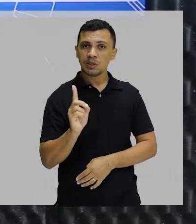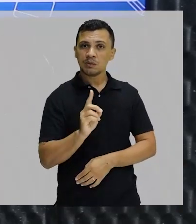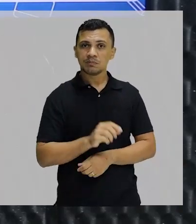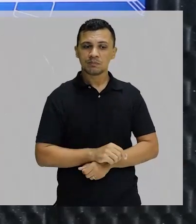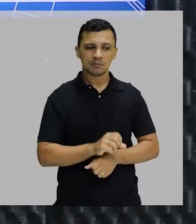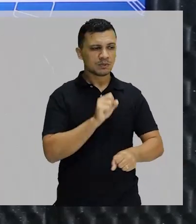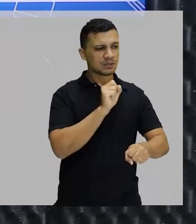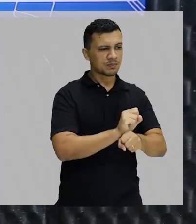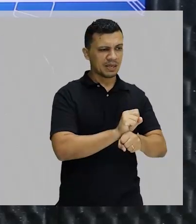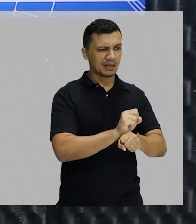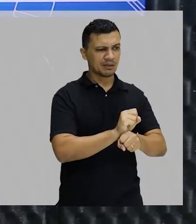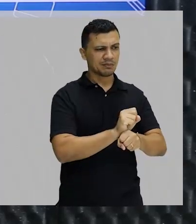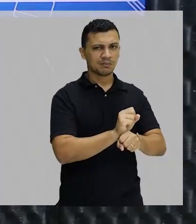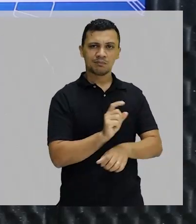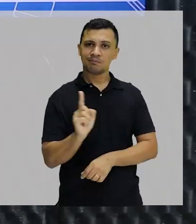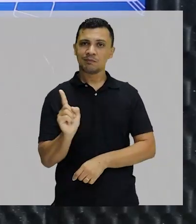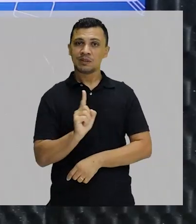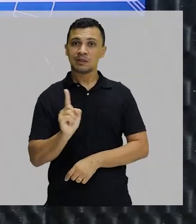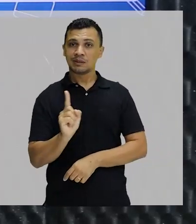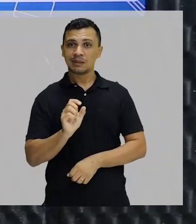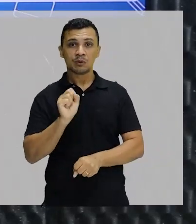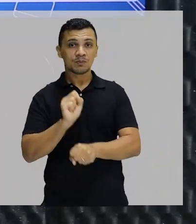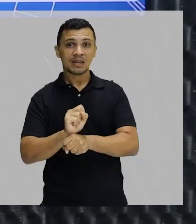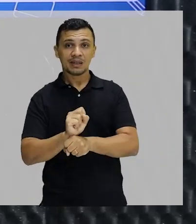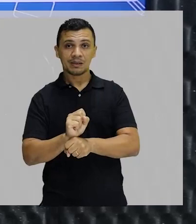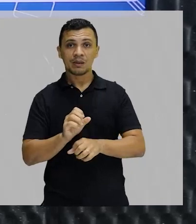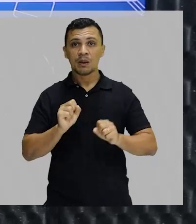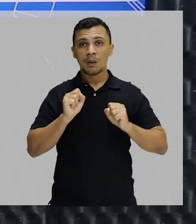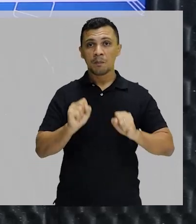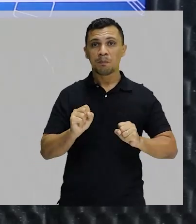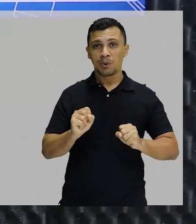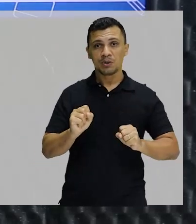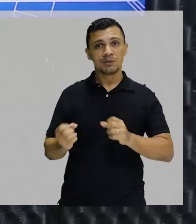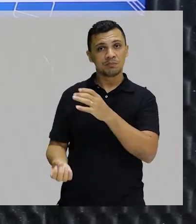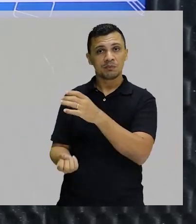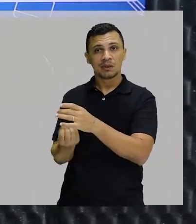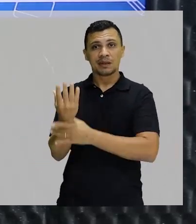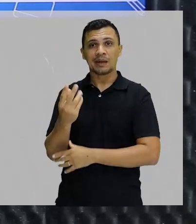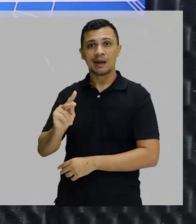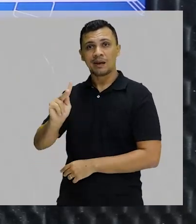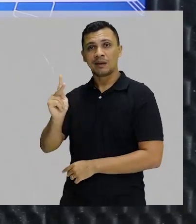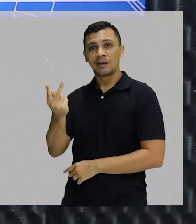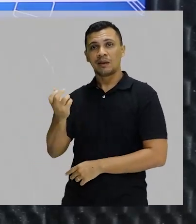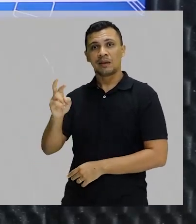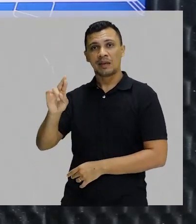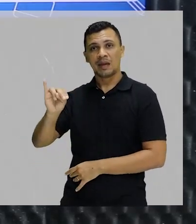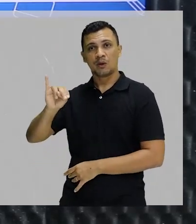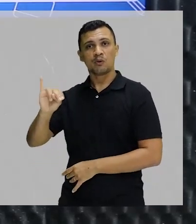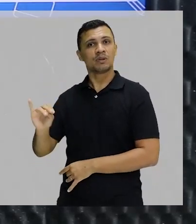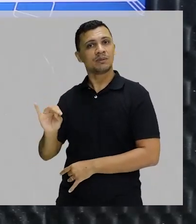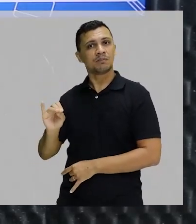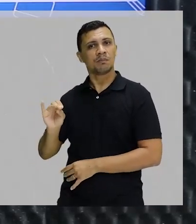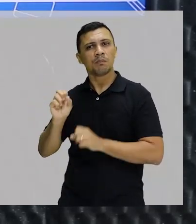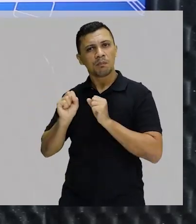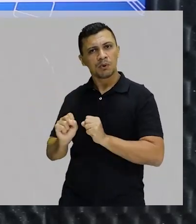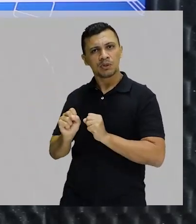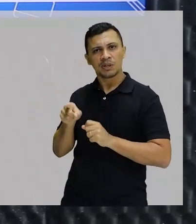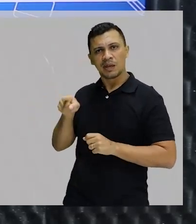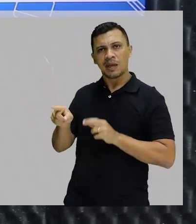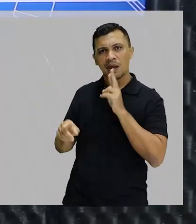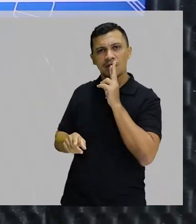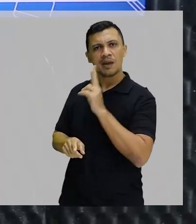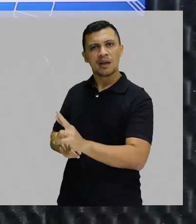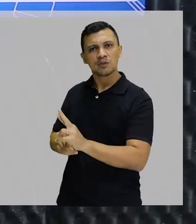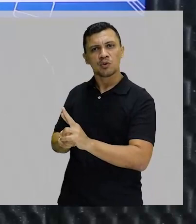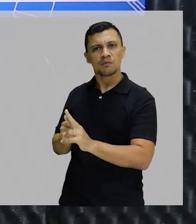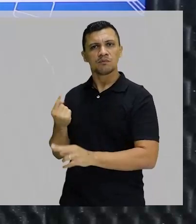Não espere. A vírgula pode criar heróis. Isso só ele resolve. Isso só ele